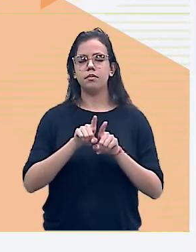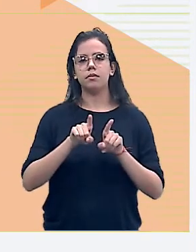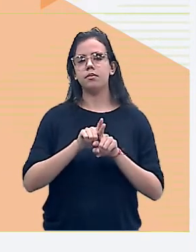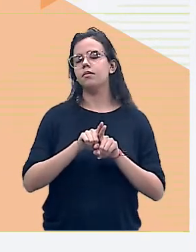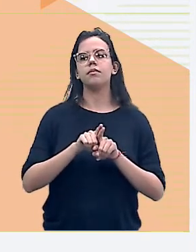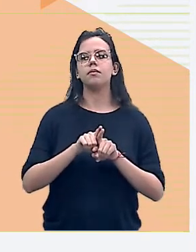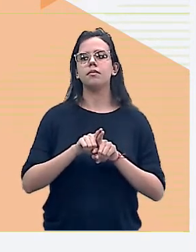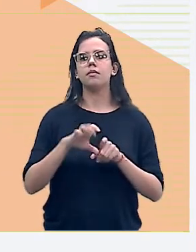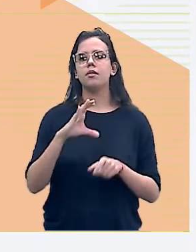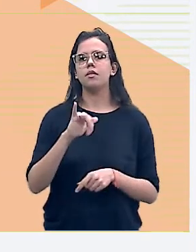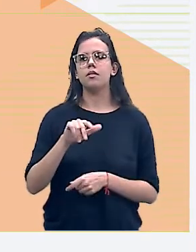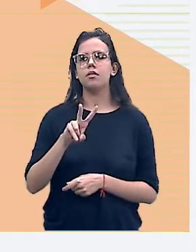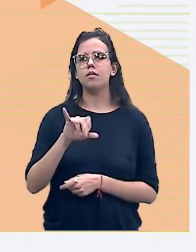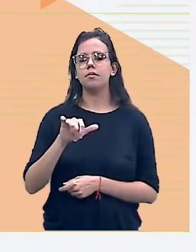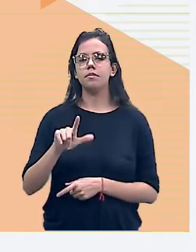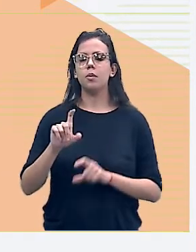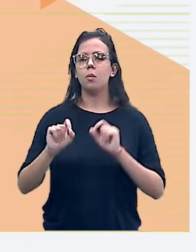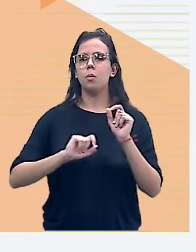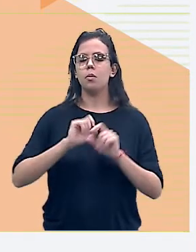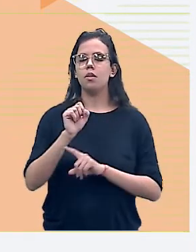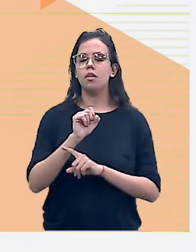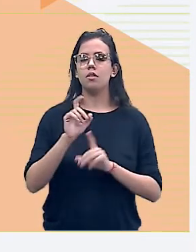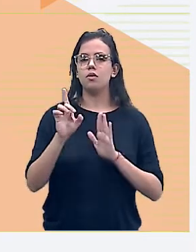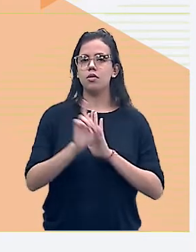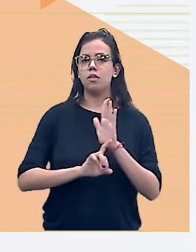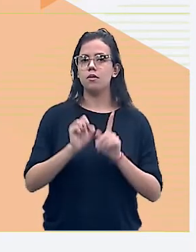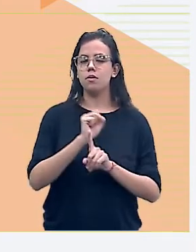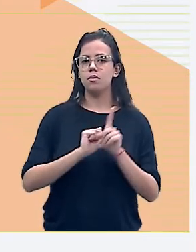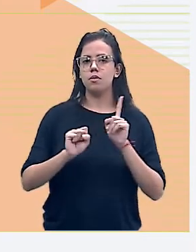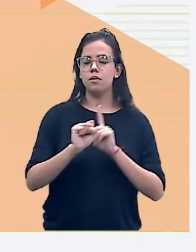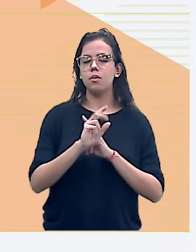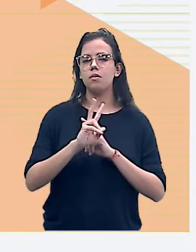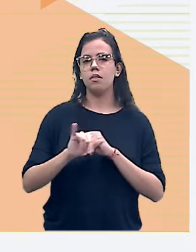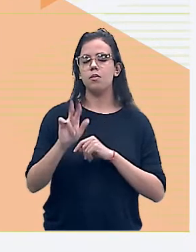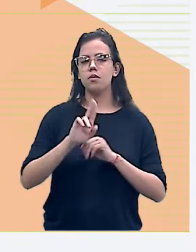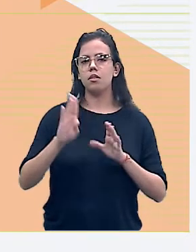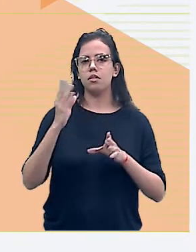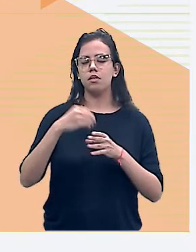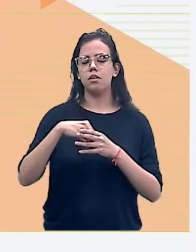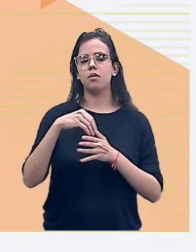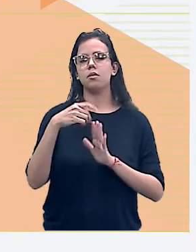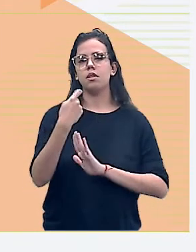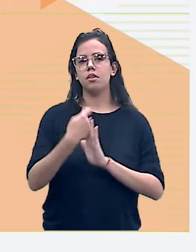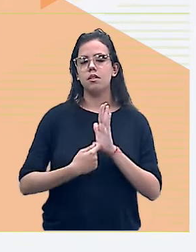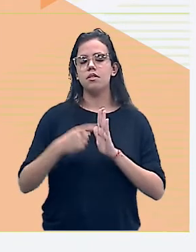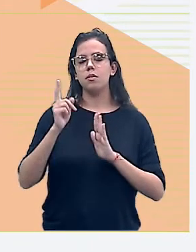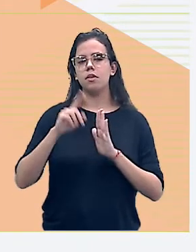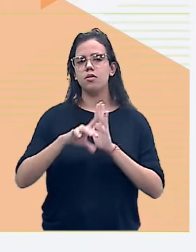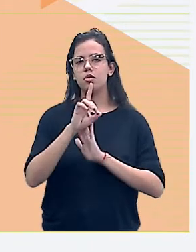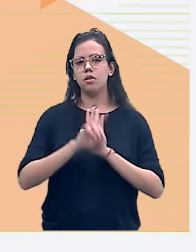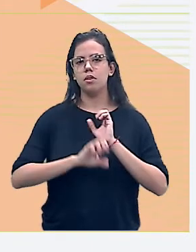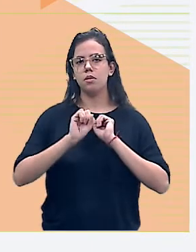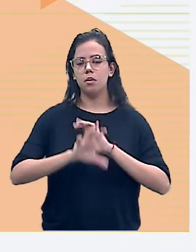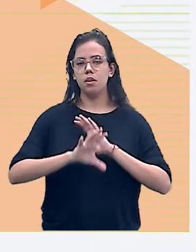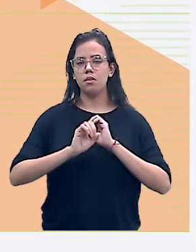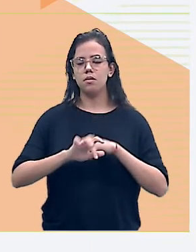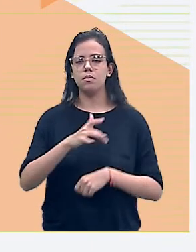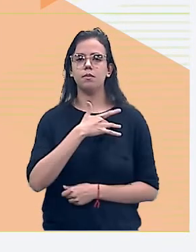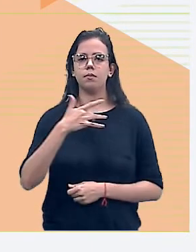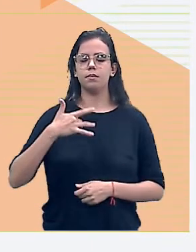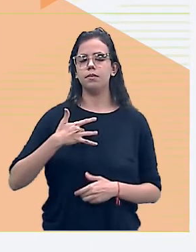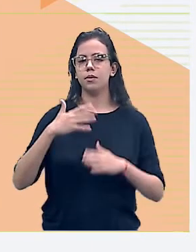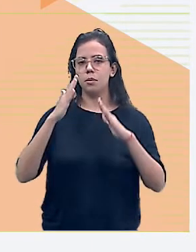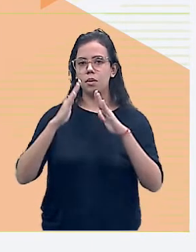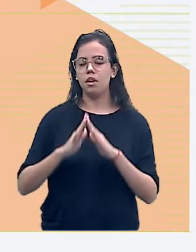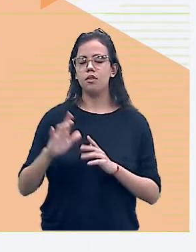sociais o que você vai usar na sua redação do Enem direito à educação saúde moradia lazer transporte